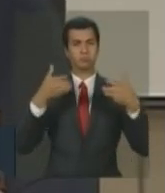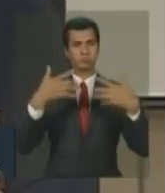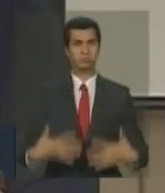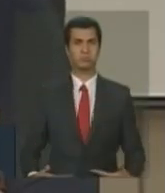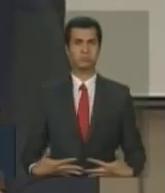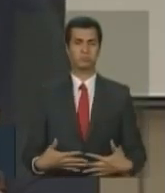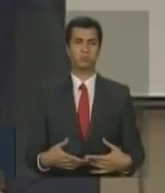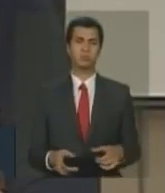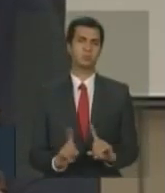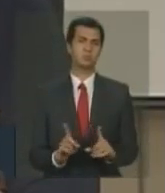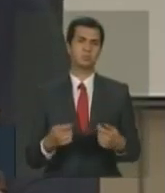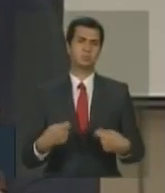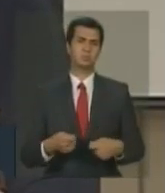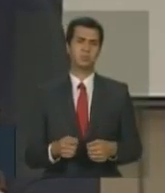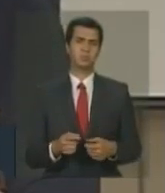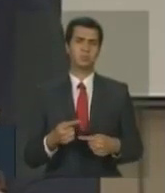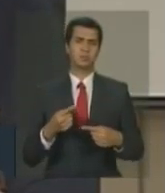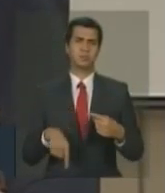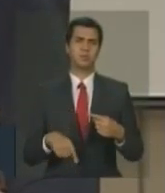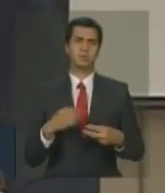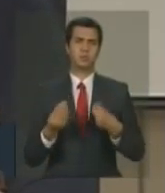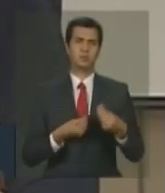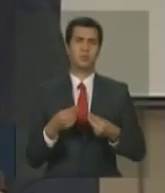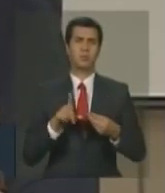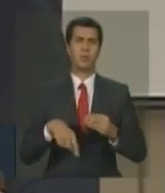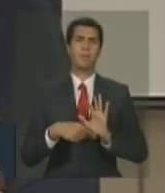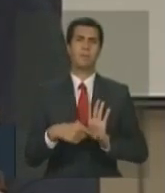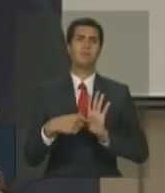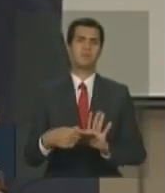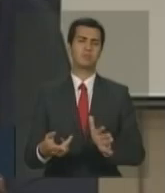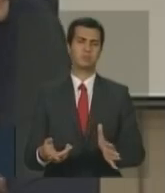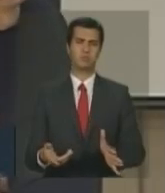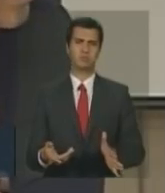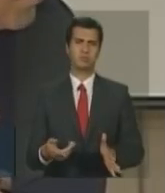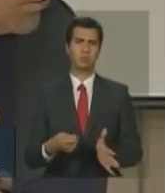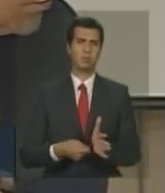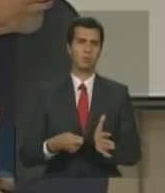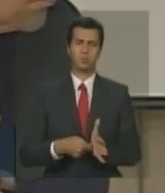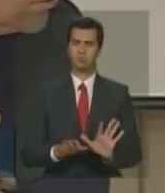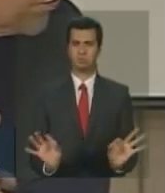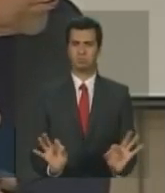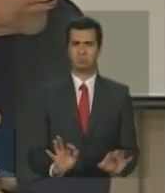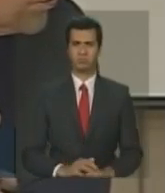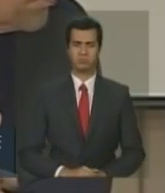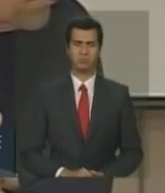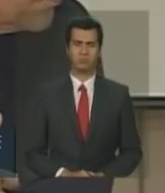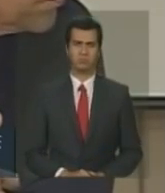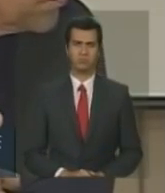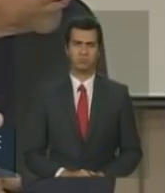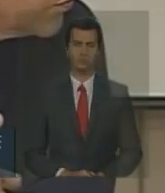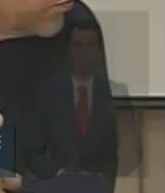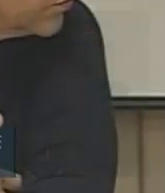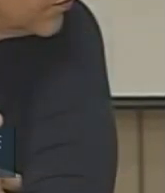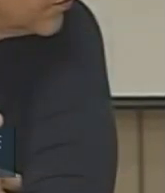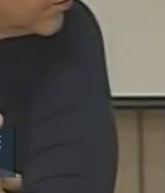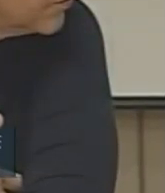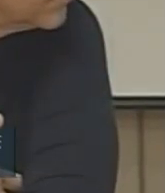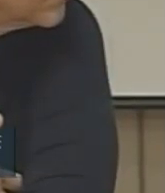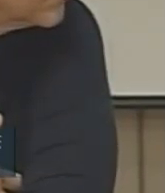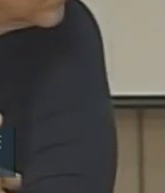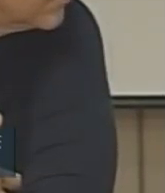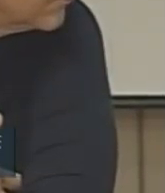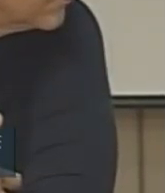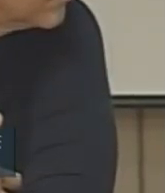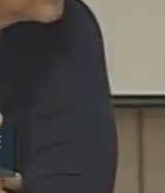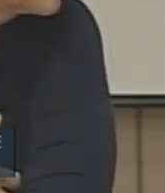absolutamente nada a ver com qualquer tipo de manifestação. Mas, ministro, foi repassada, senhora, essa preocupação do presidente Lula? Ele